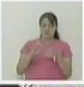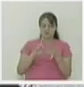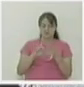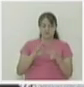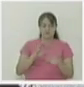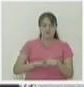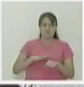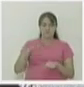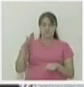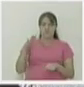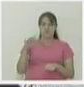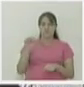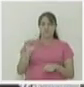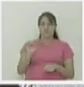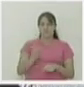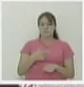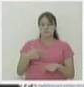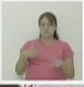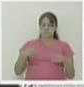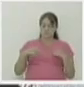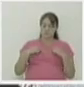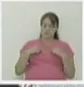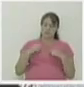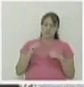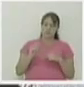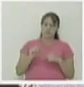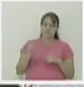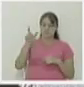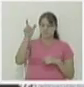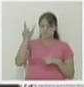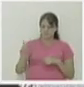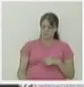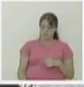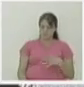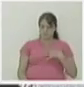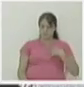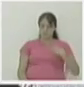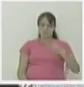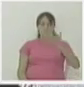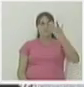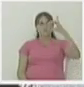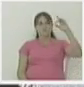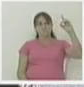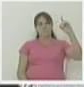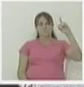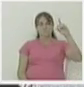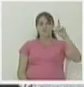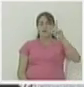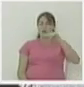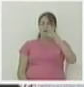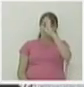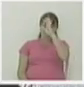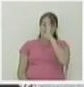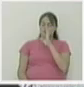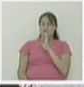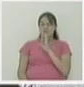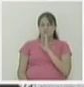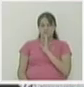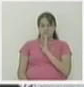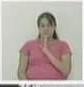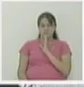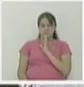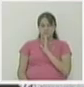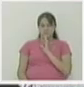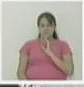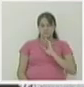mais, é vocês se tornarem filhos de Deus. Isso é gratuito, isso